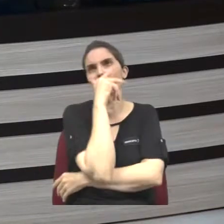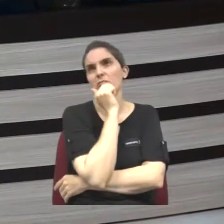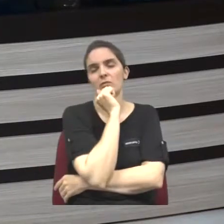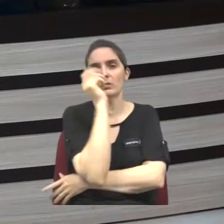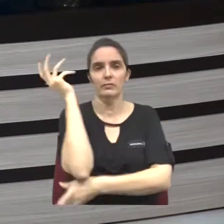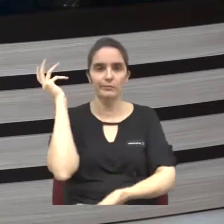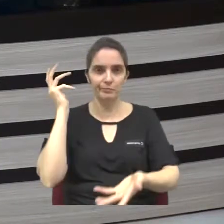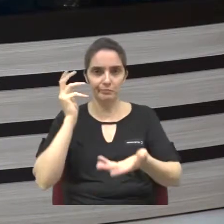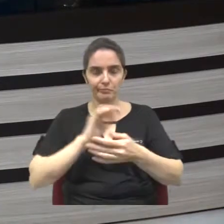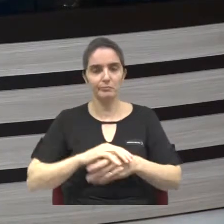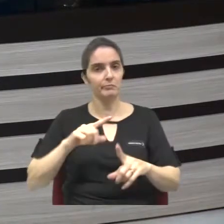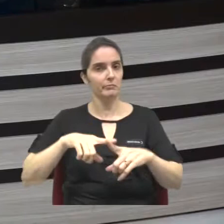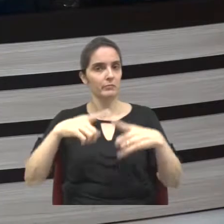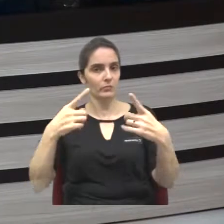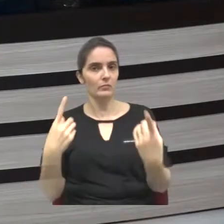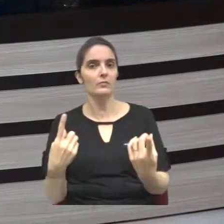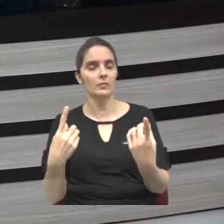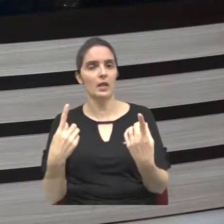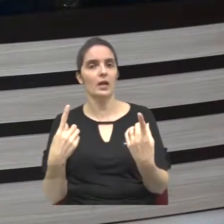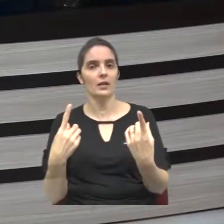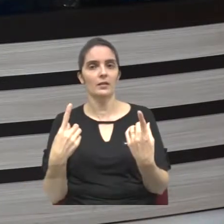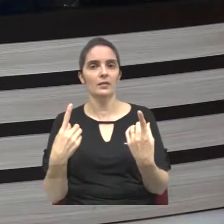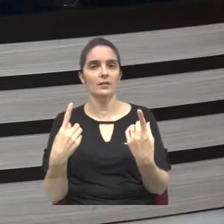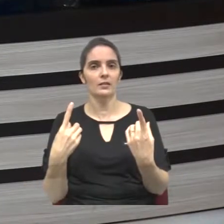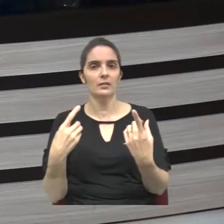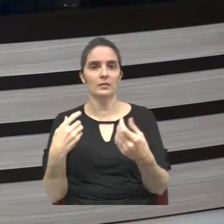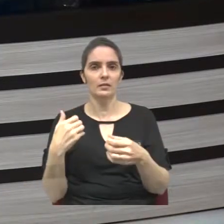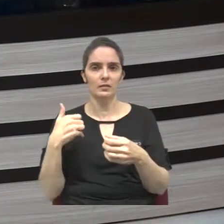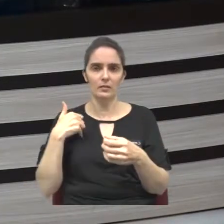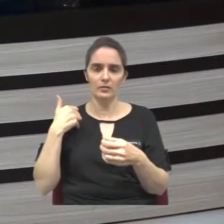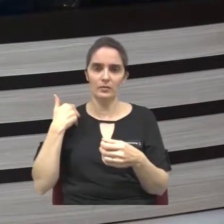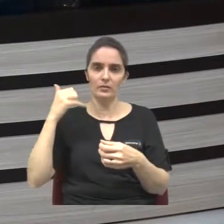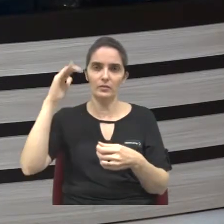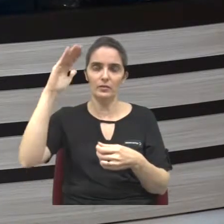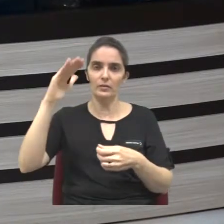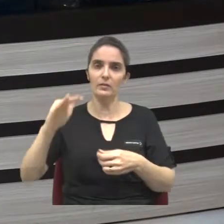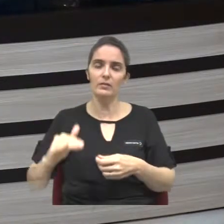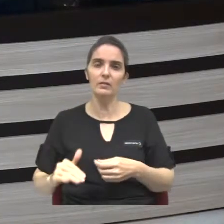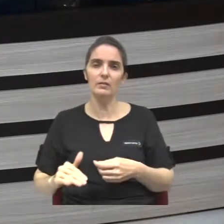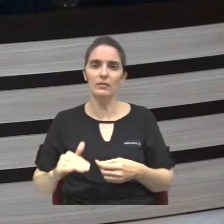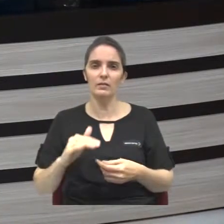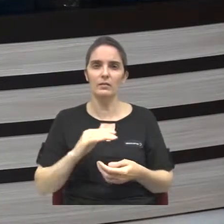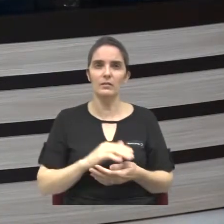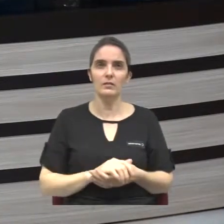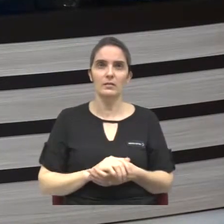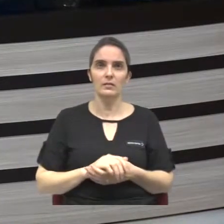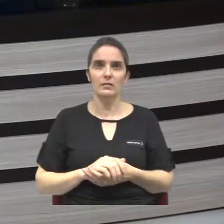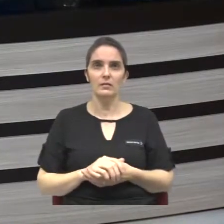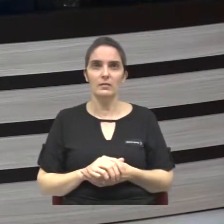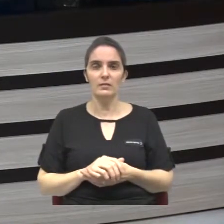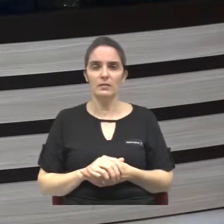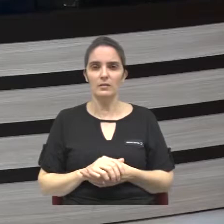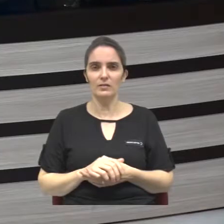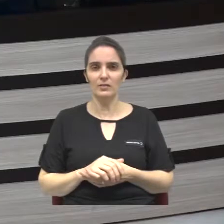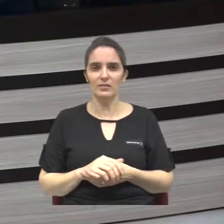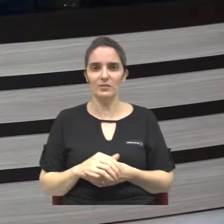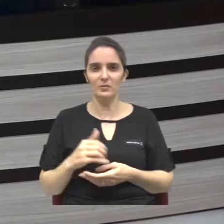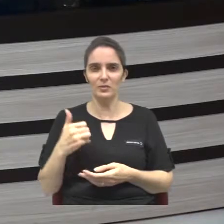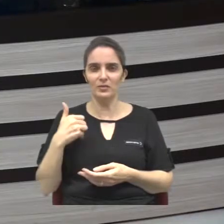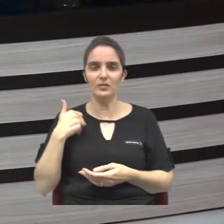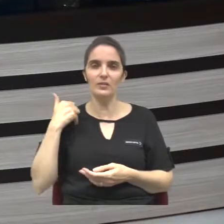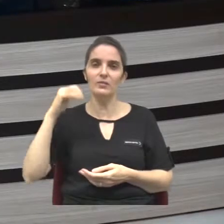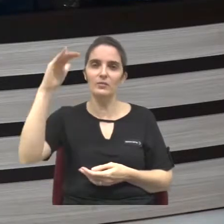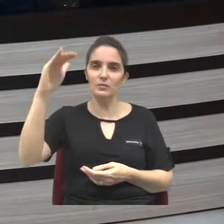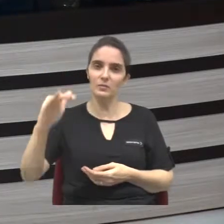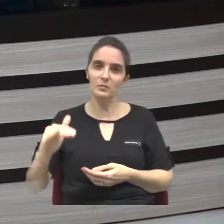Mas é os D-menor que estão tomando isso aí. É o D-menor. Quando a pessoa fala eu sou o D-menor, esse é o